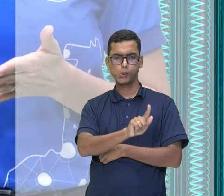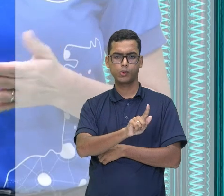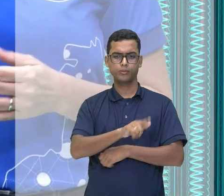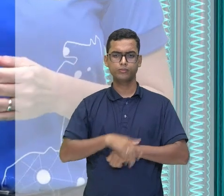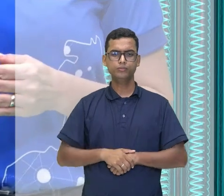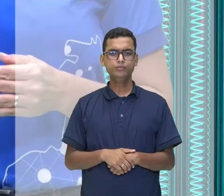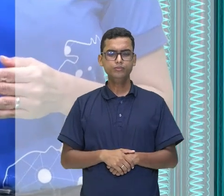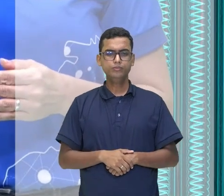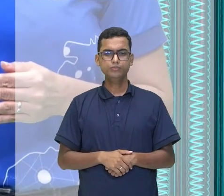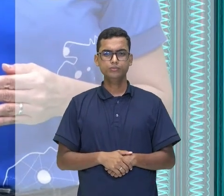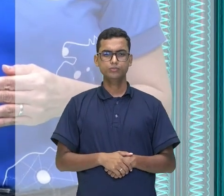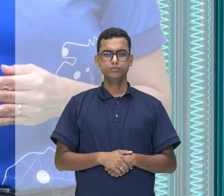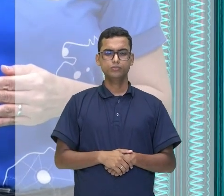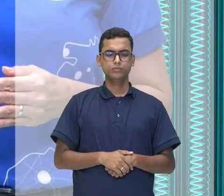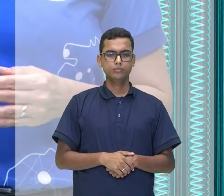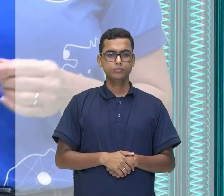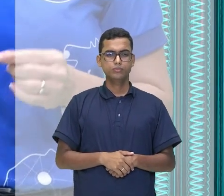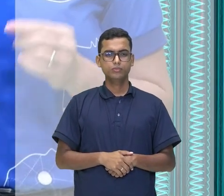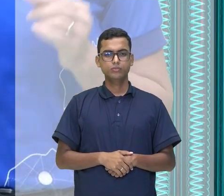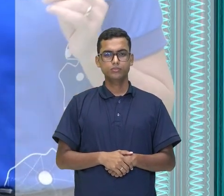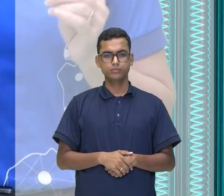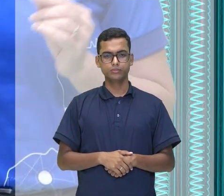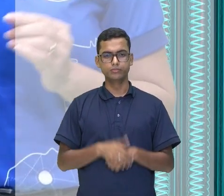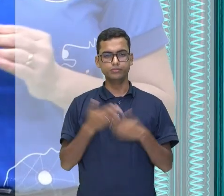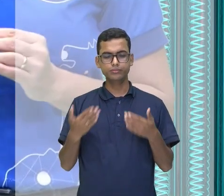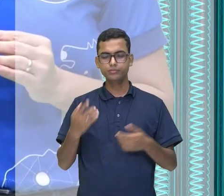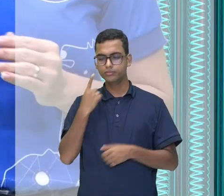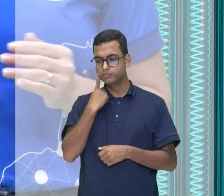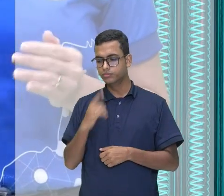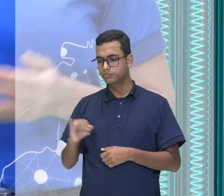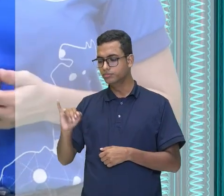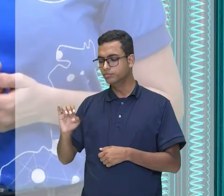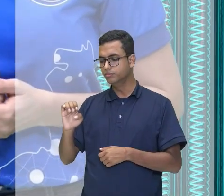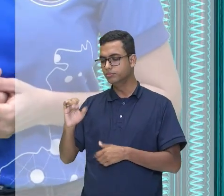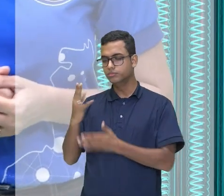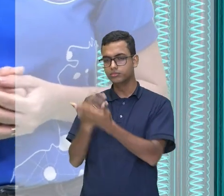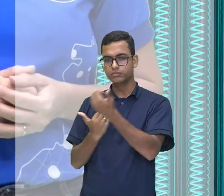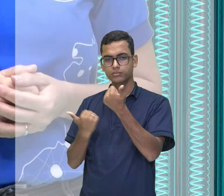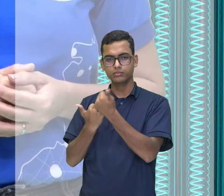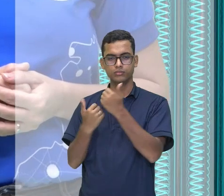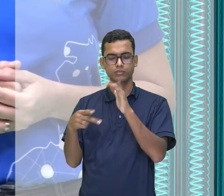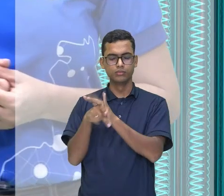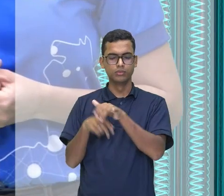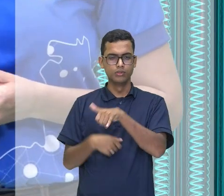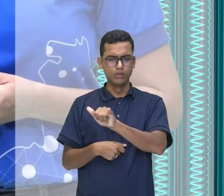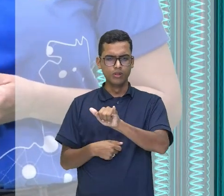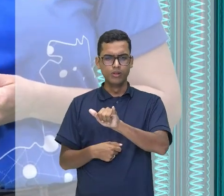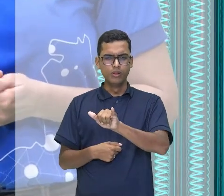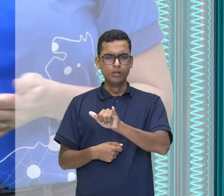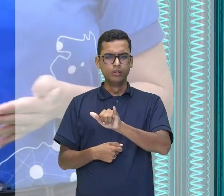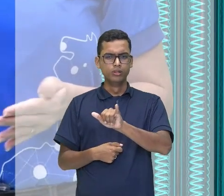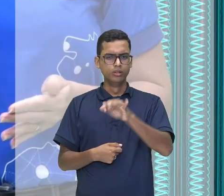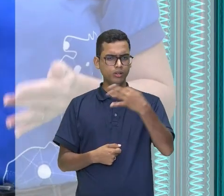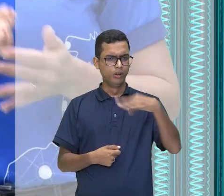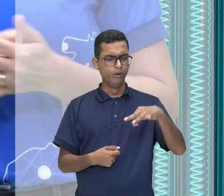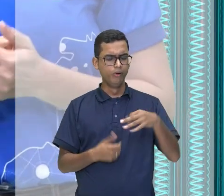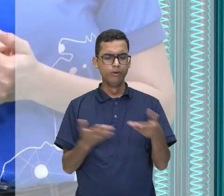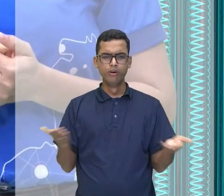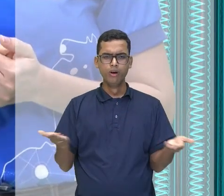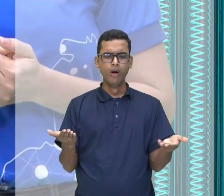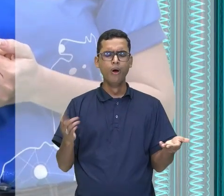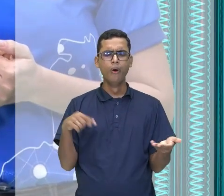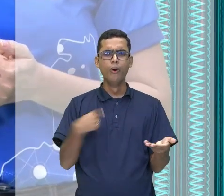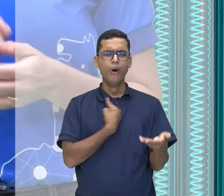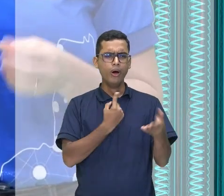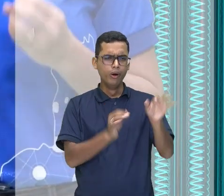IE, retira o IE, substitui por Y e acrescenta o ING, ok? Agora vamos